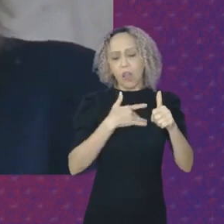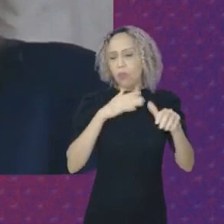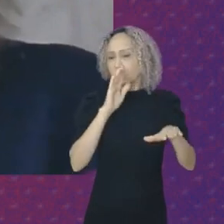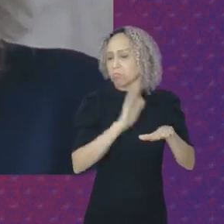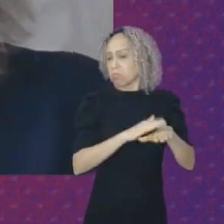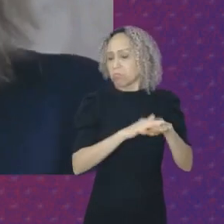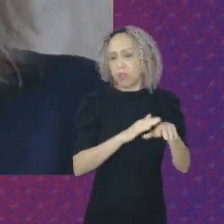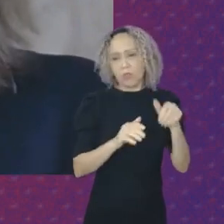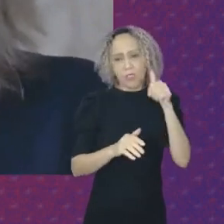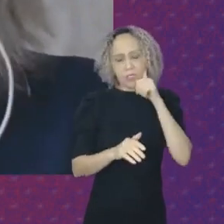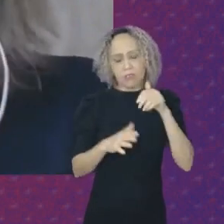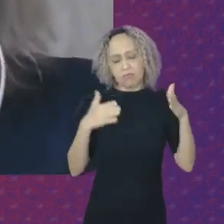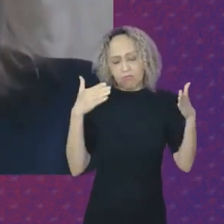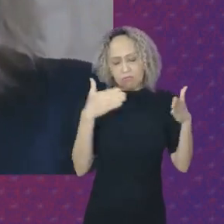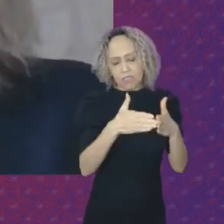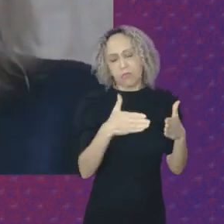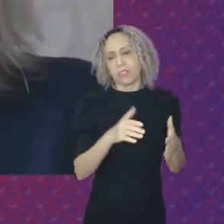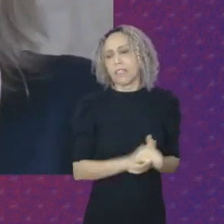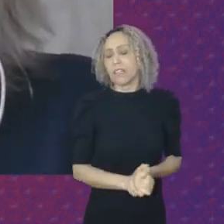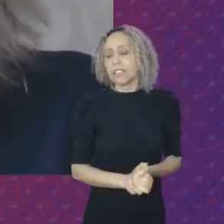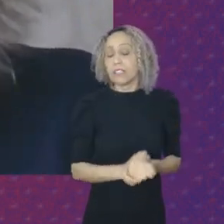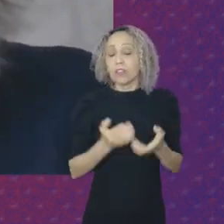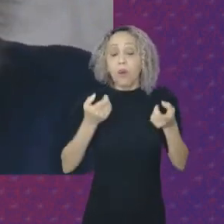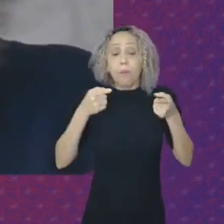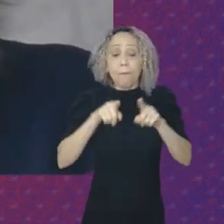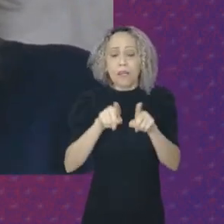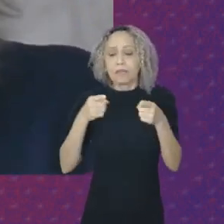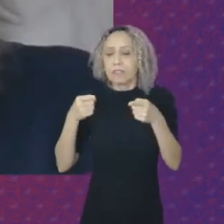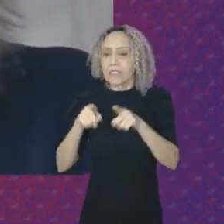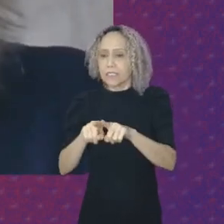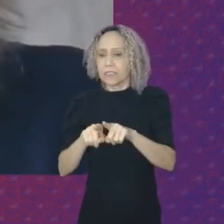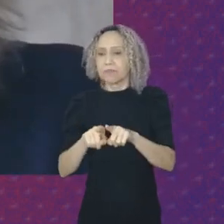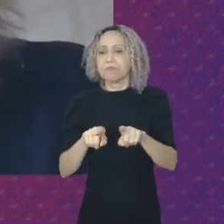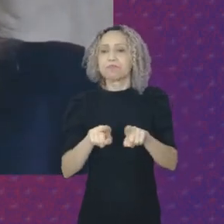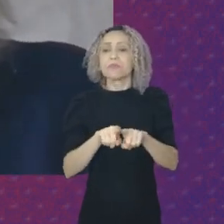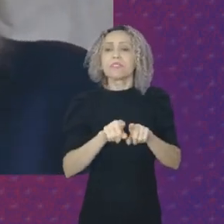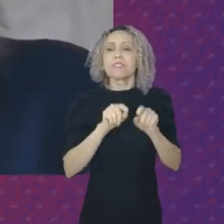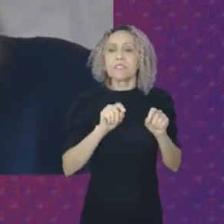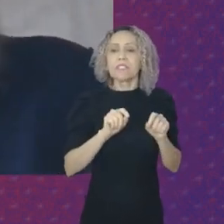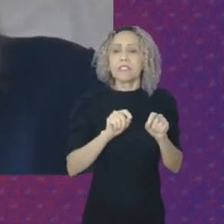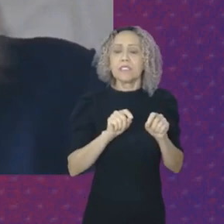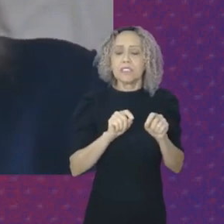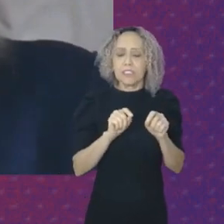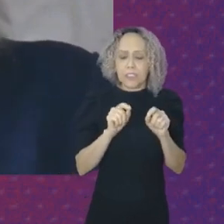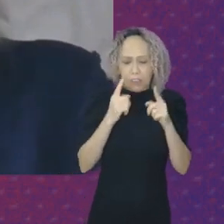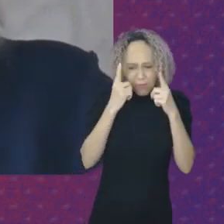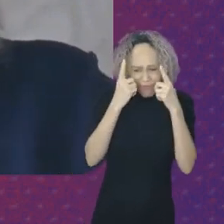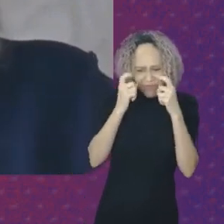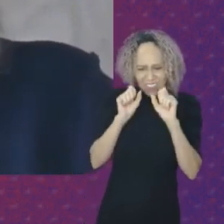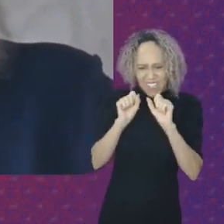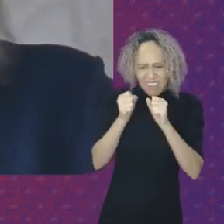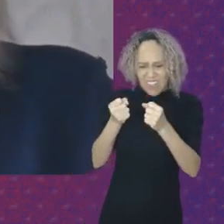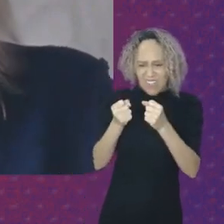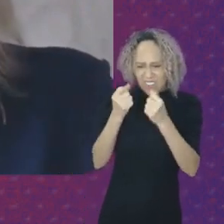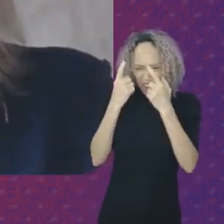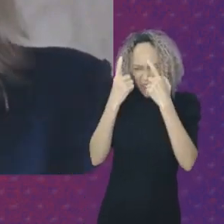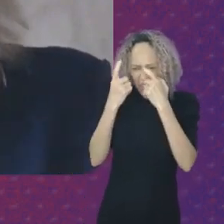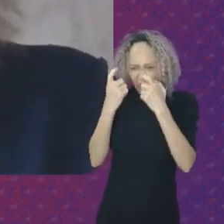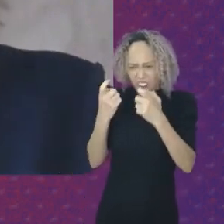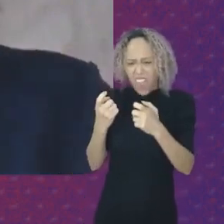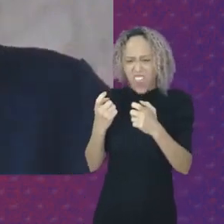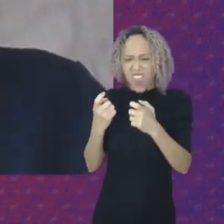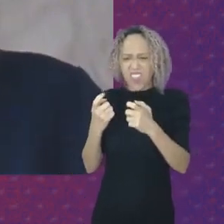mulher. Então, são parcerias, né? O enfrentamento à violência obstétrica, a garantia do